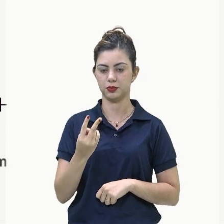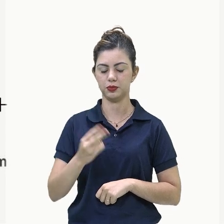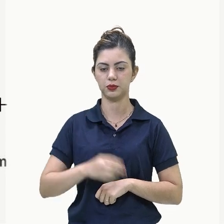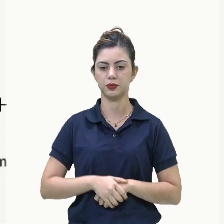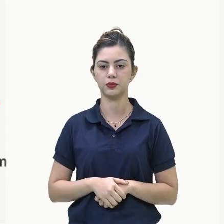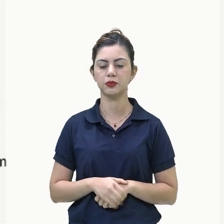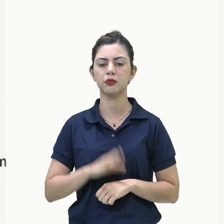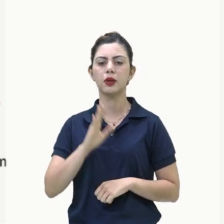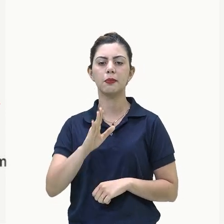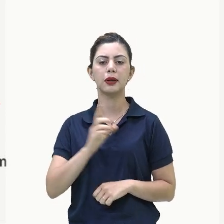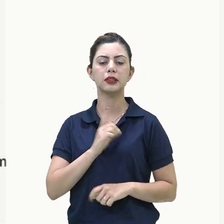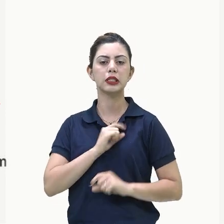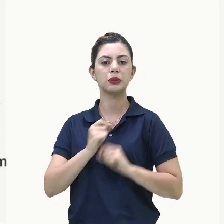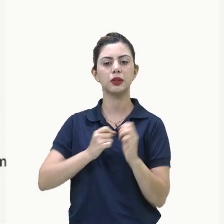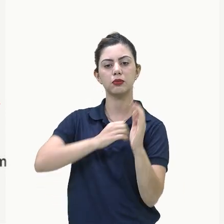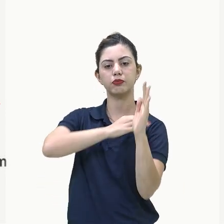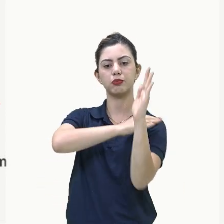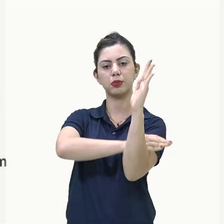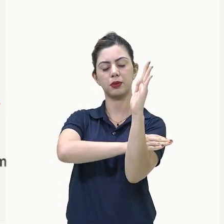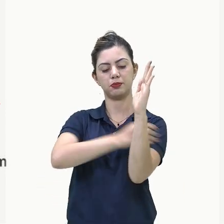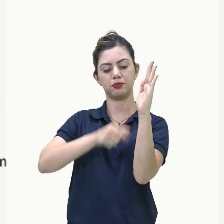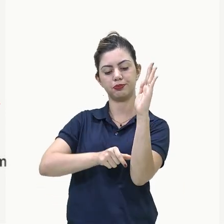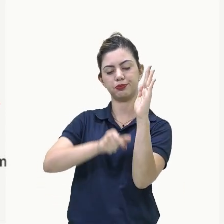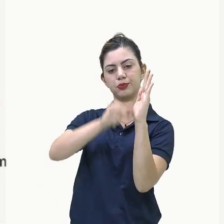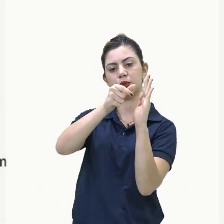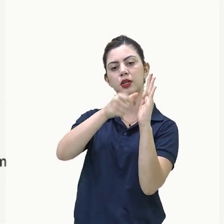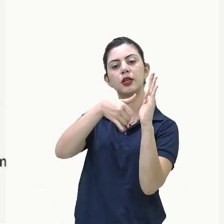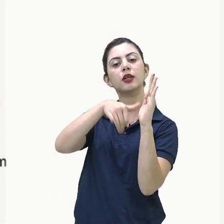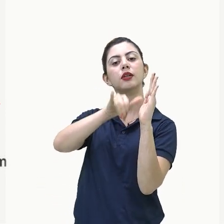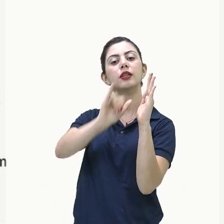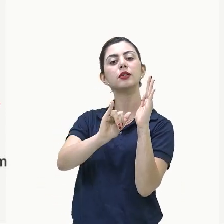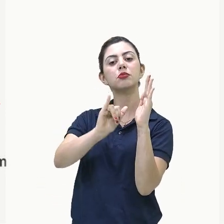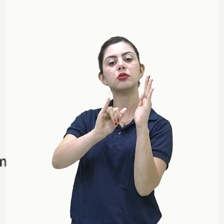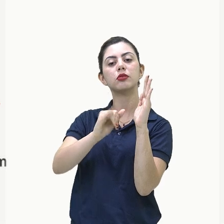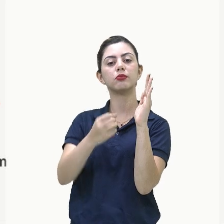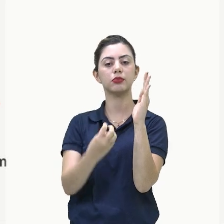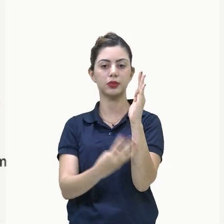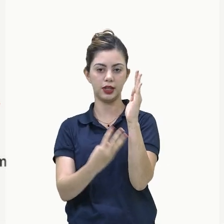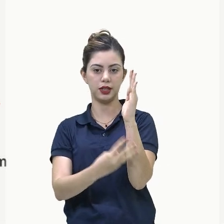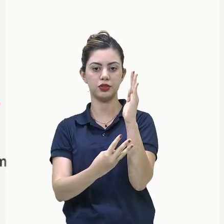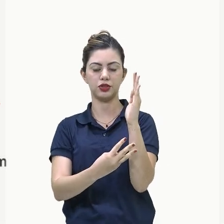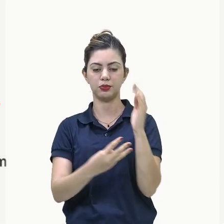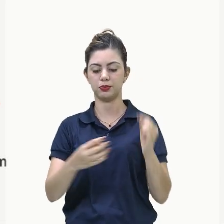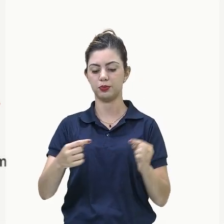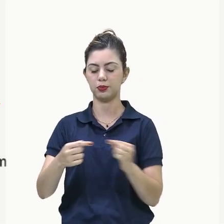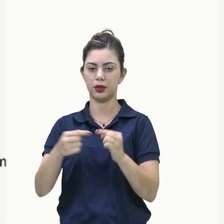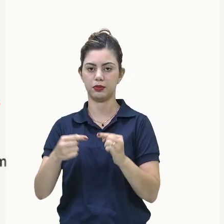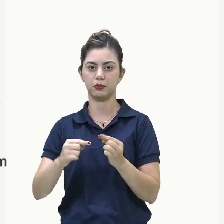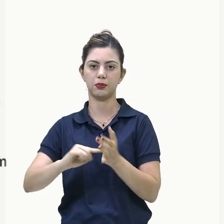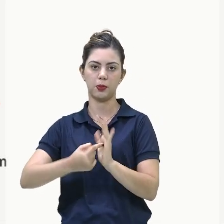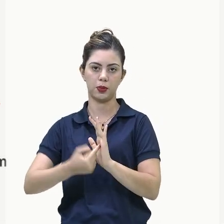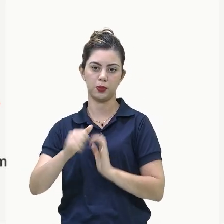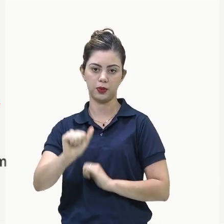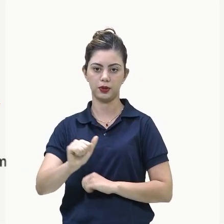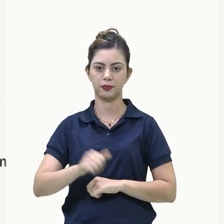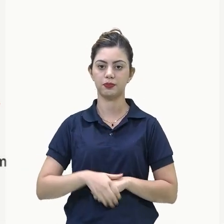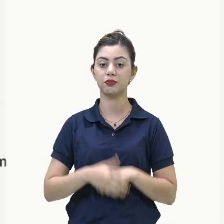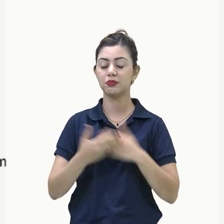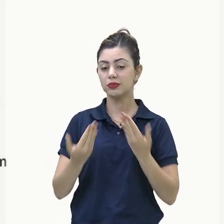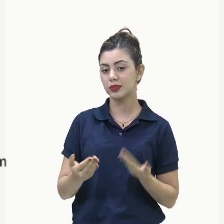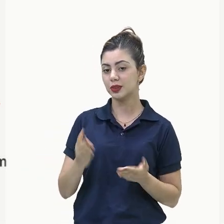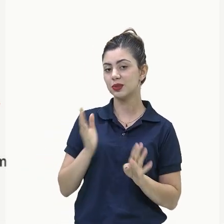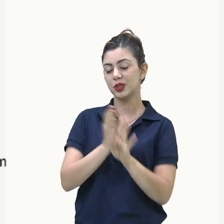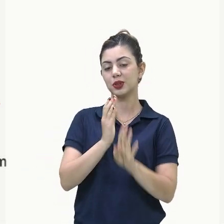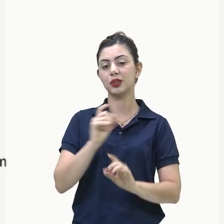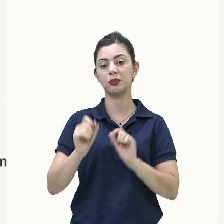E quando a gente projeta para o eixo das ordenadas, o eixo y, o valor dele é 3. Então, o par ordenado aí do